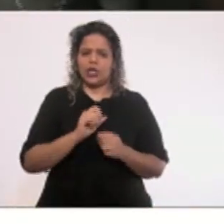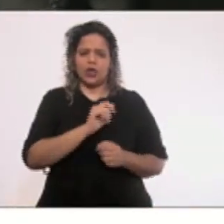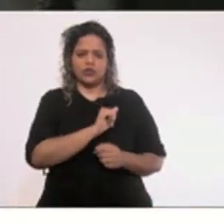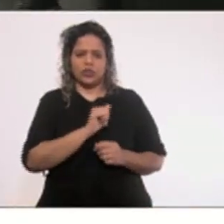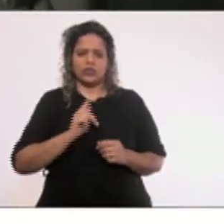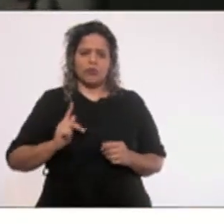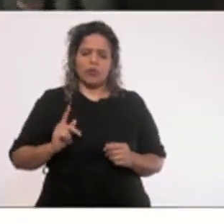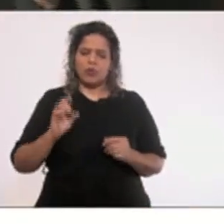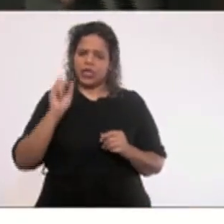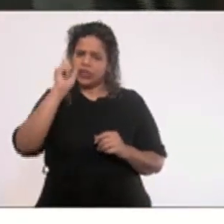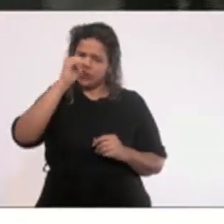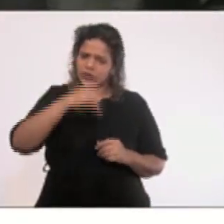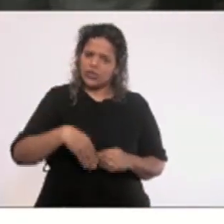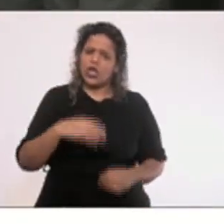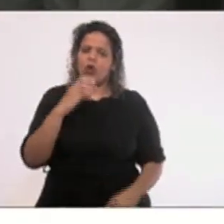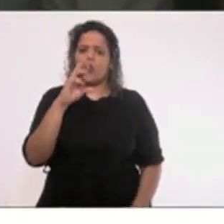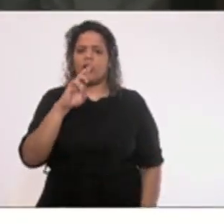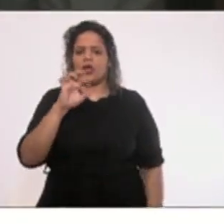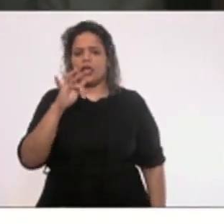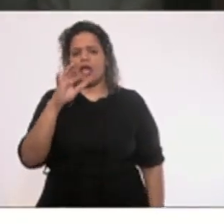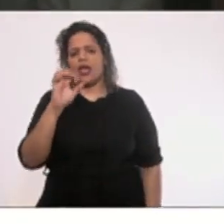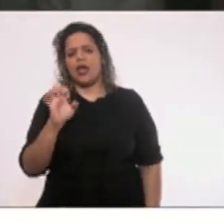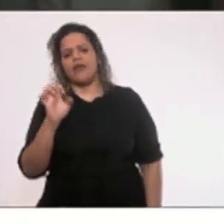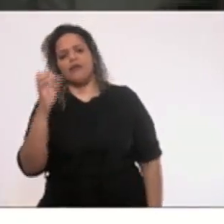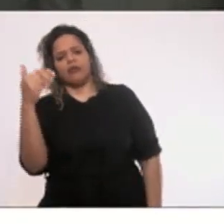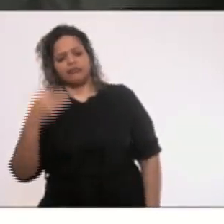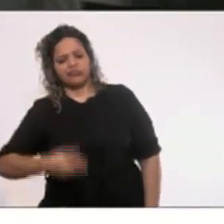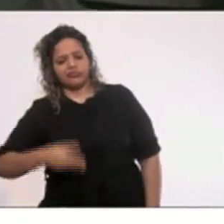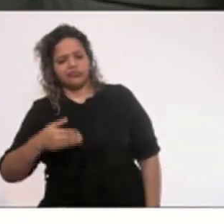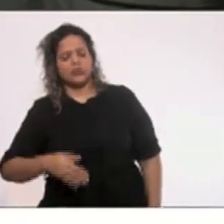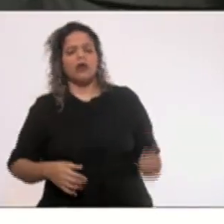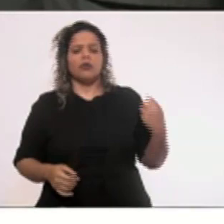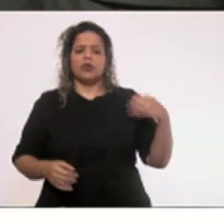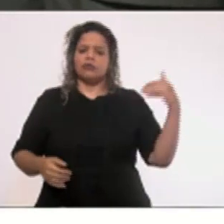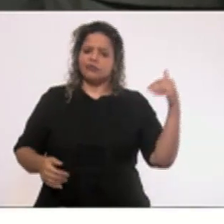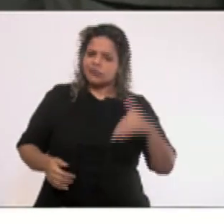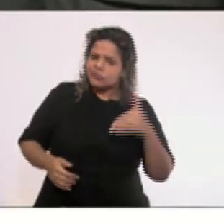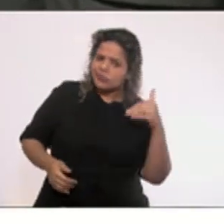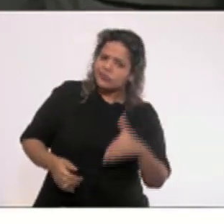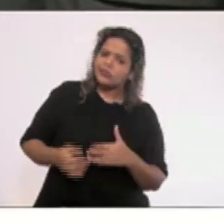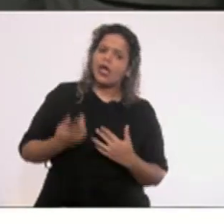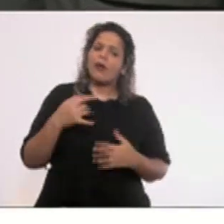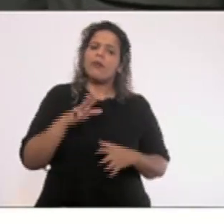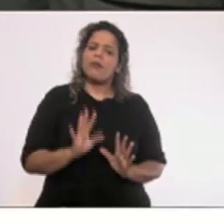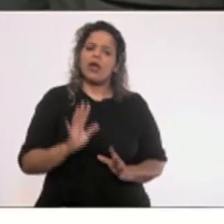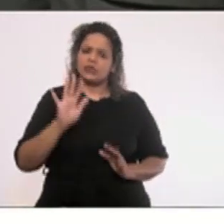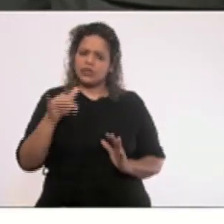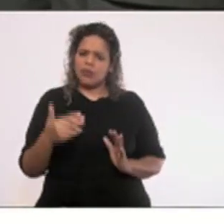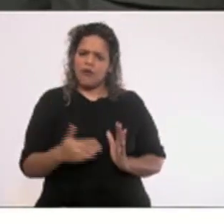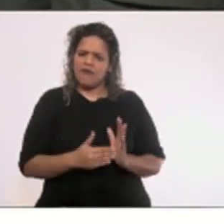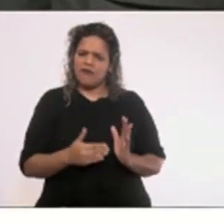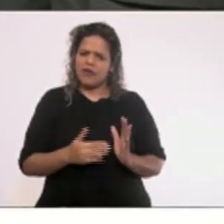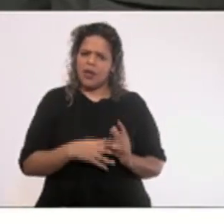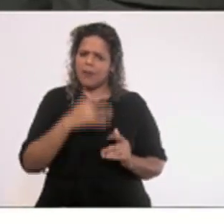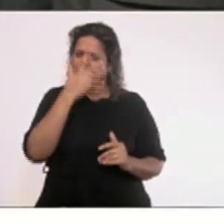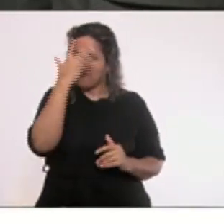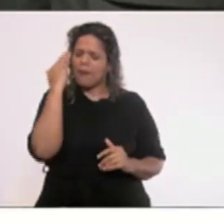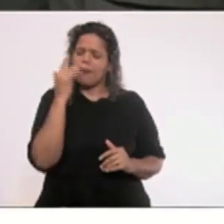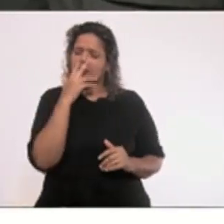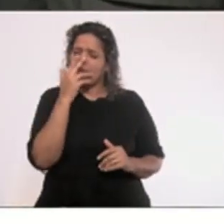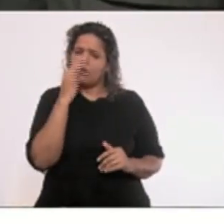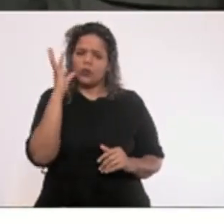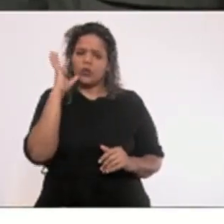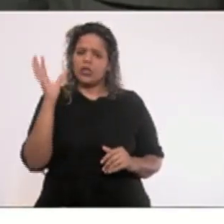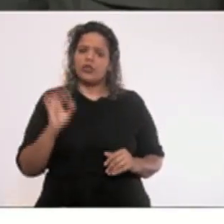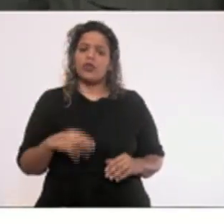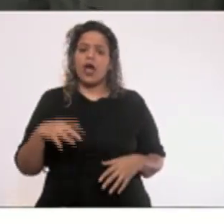pública sim, o CREF compareceu, o vice-presidente do CREF esteve aqui, o Secov esteve aqui. Agora, no finalzinho aqui, parece que as pessoas não entenderam.